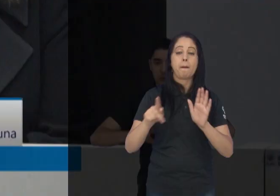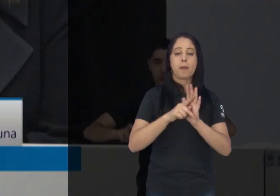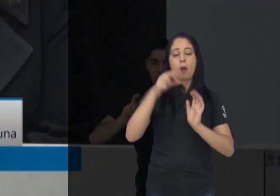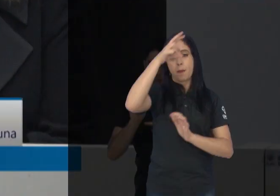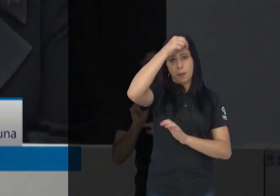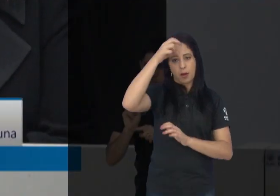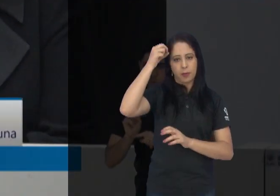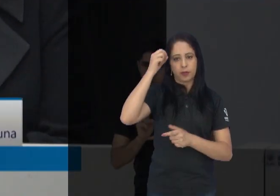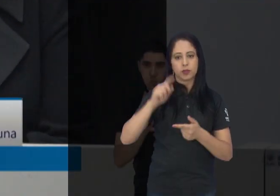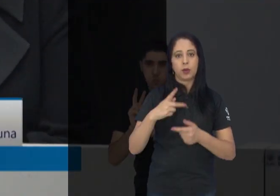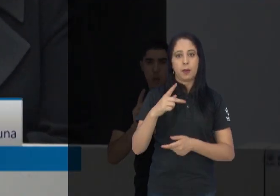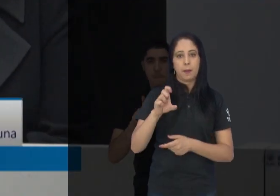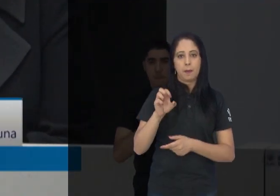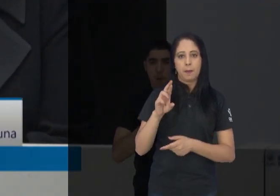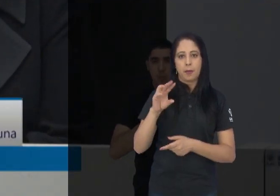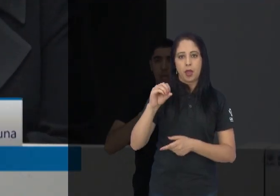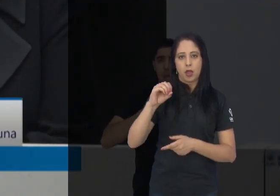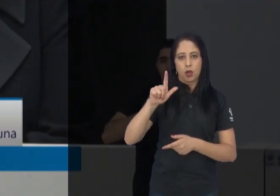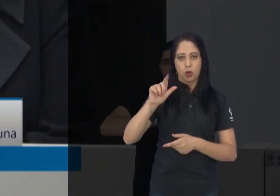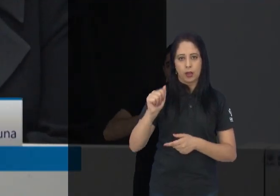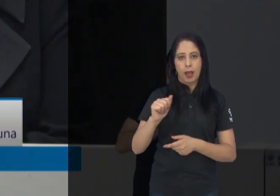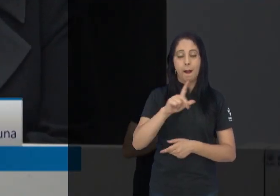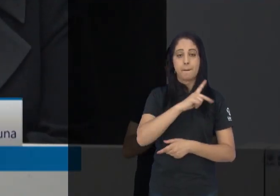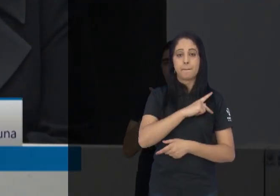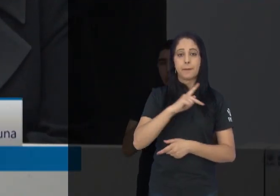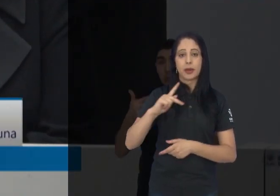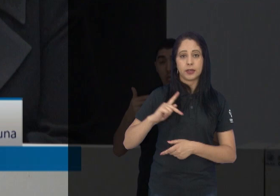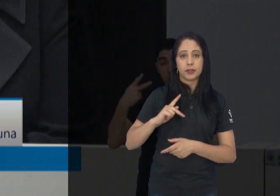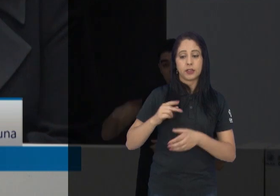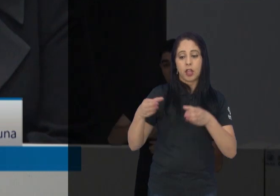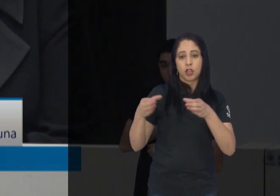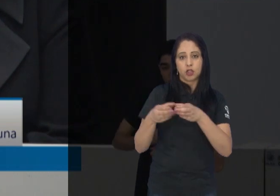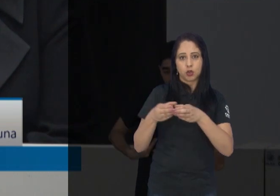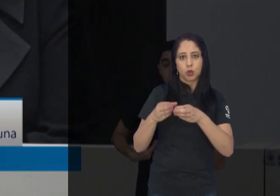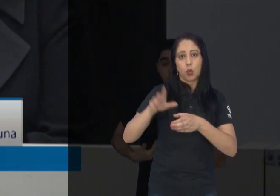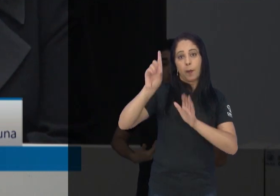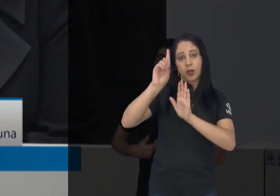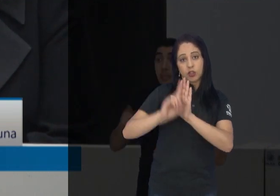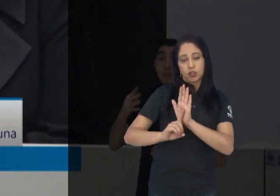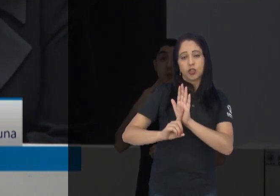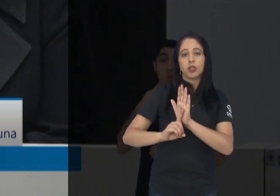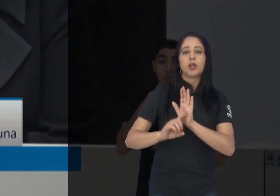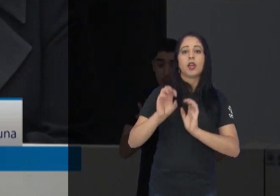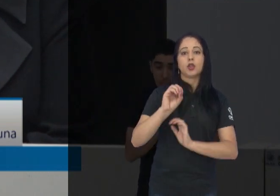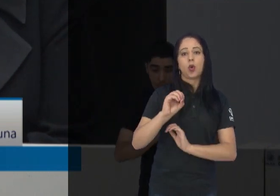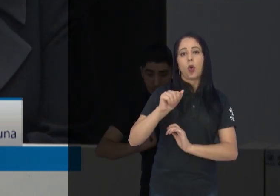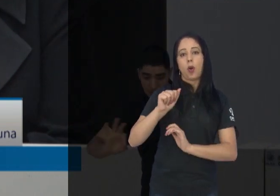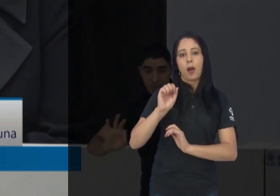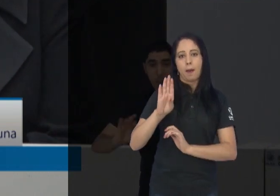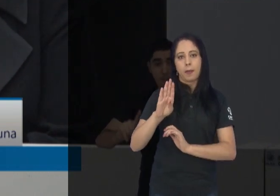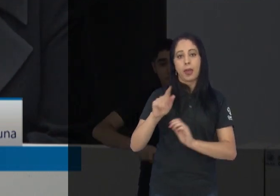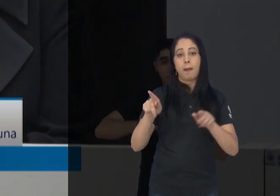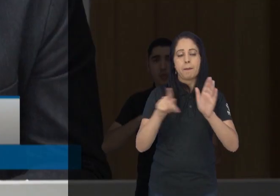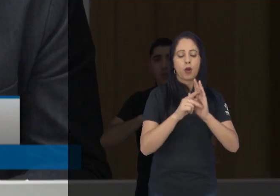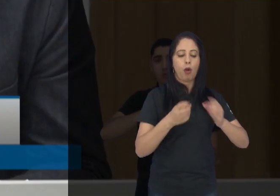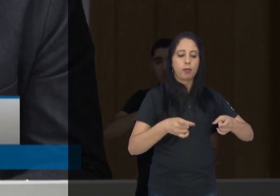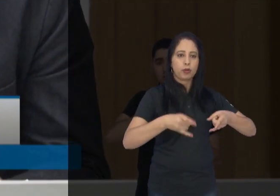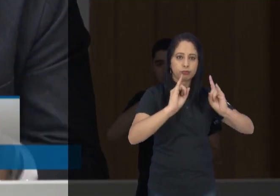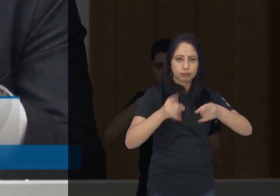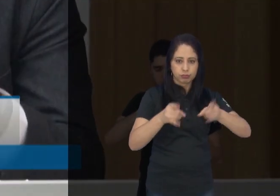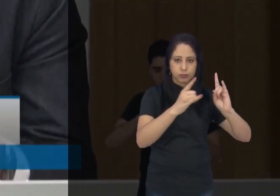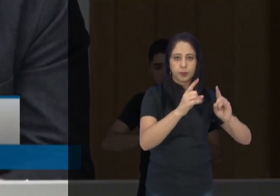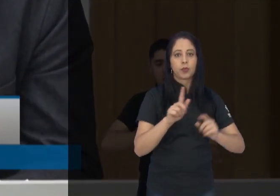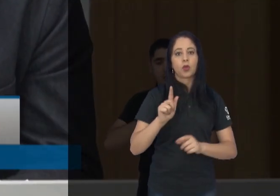Prefeitura, Pérola Melissa, presidente da Comissão de Direito Condominial da OAB de São José dos Campos e Paraibuna,